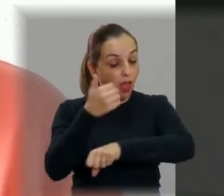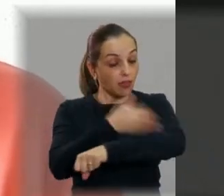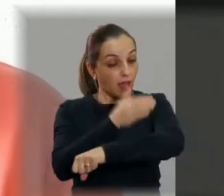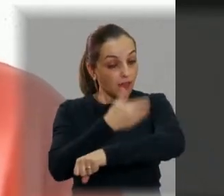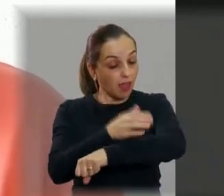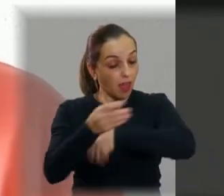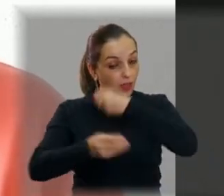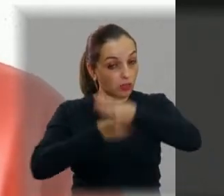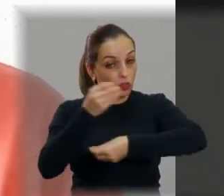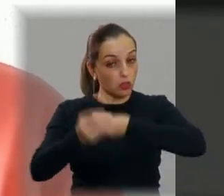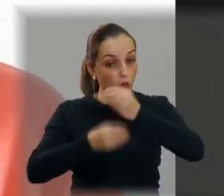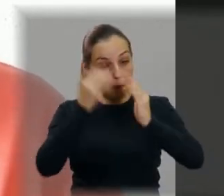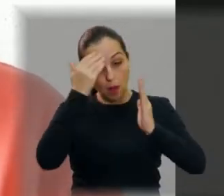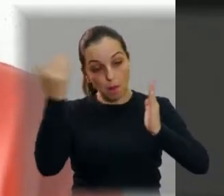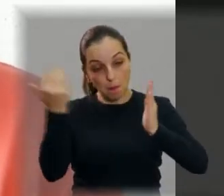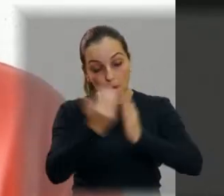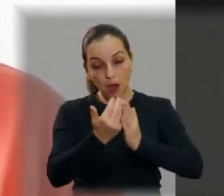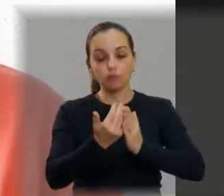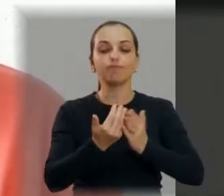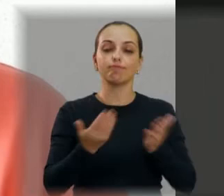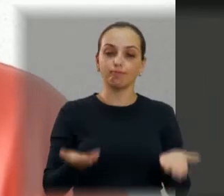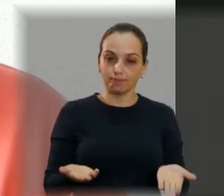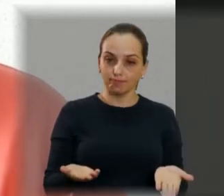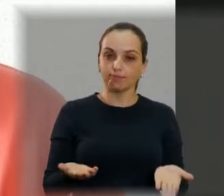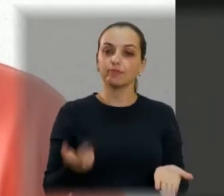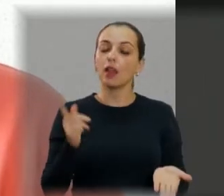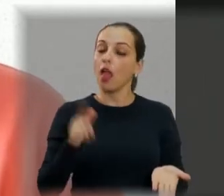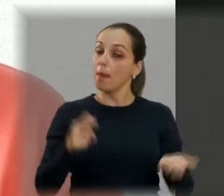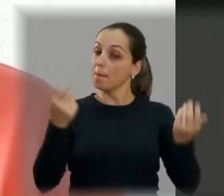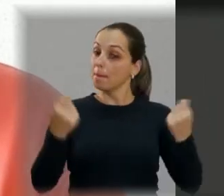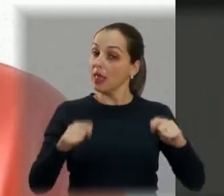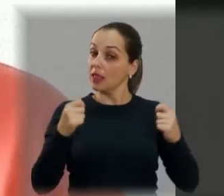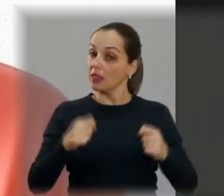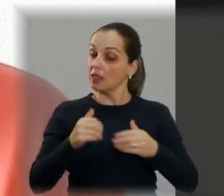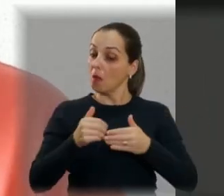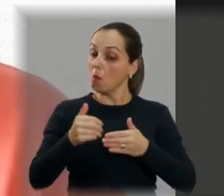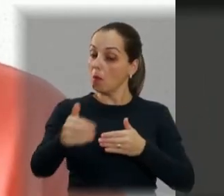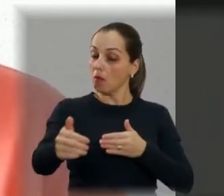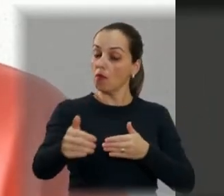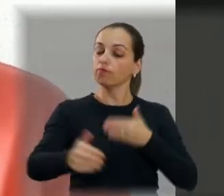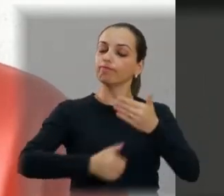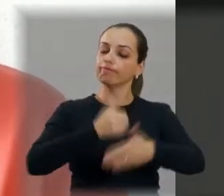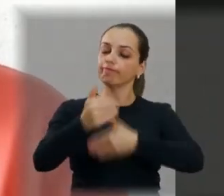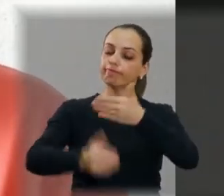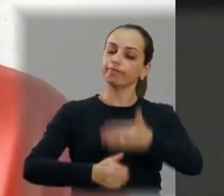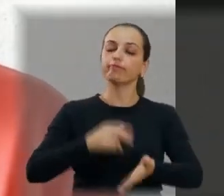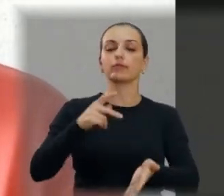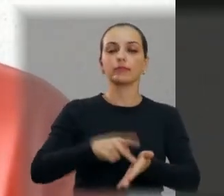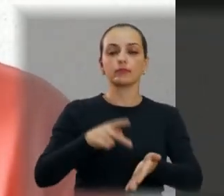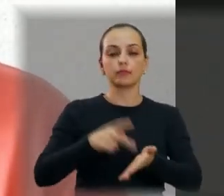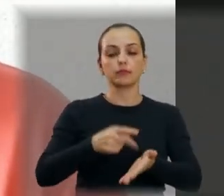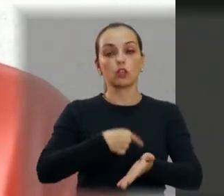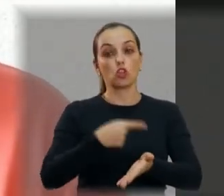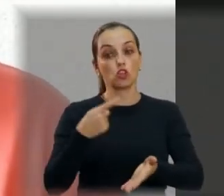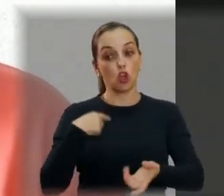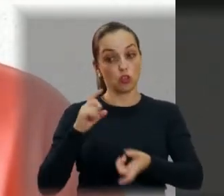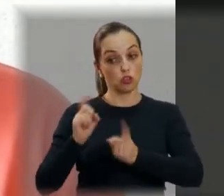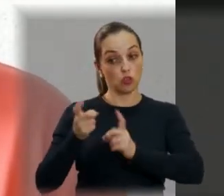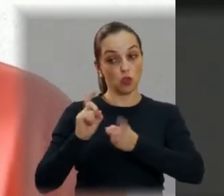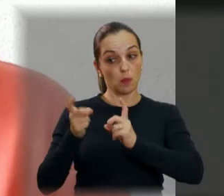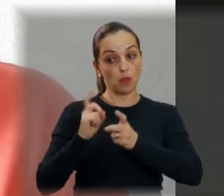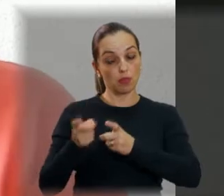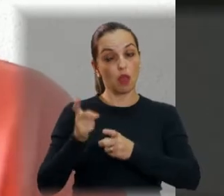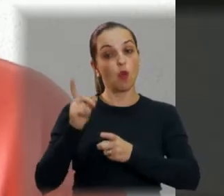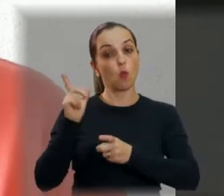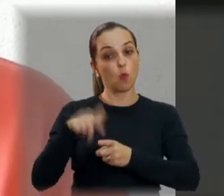conta da relação que eles têm com aquele público que eles atendem. Então, é preciso nós avançarmos nesse aspecto. Nós, enquanto comissão, temos feito,